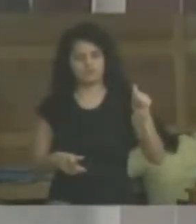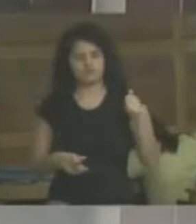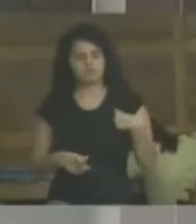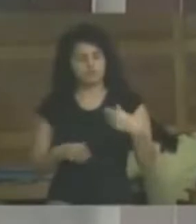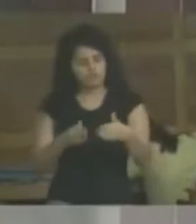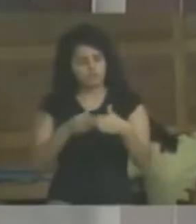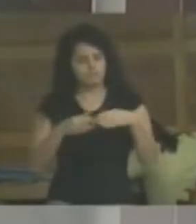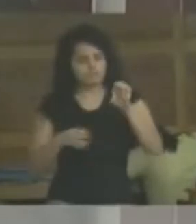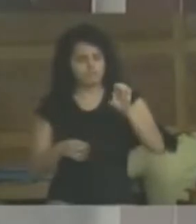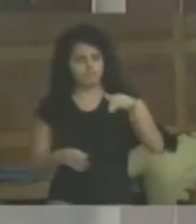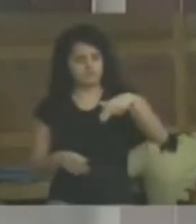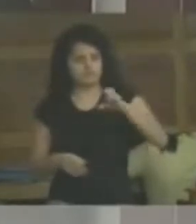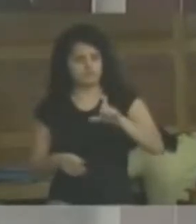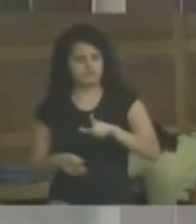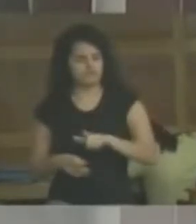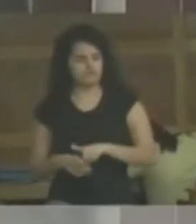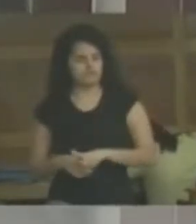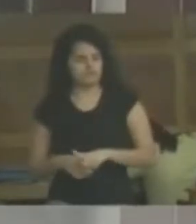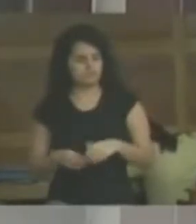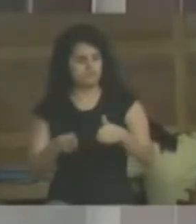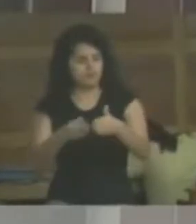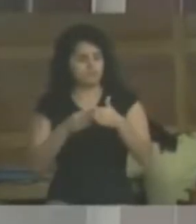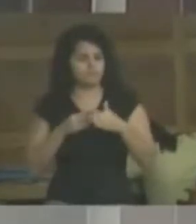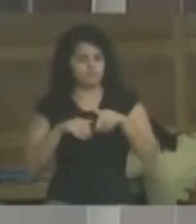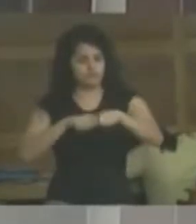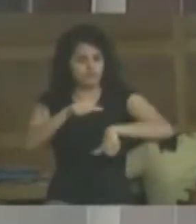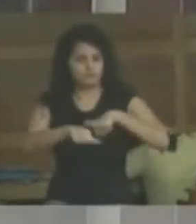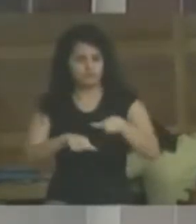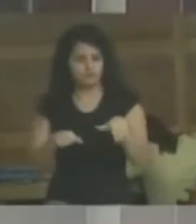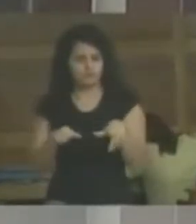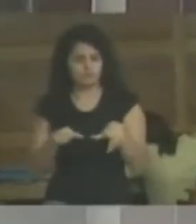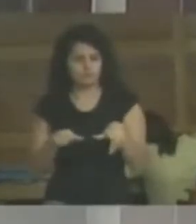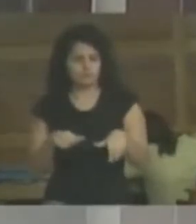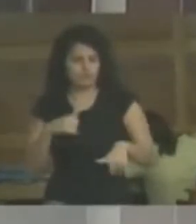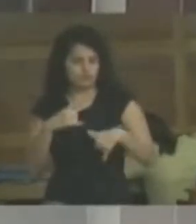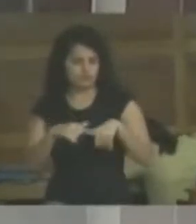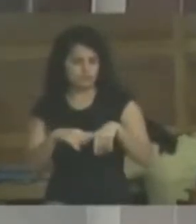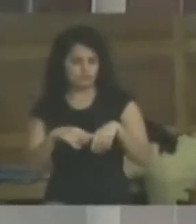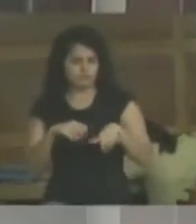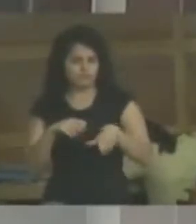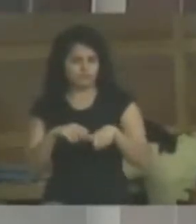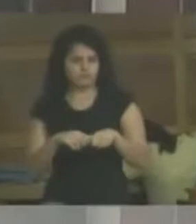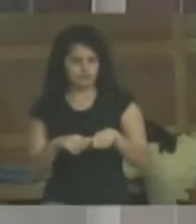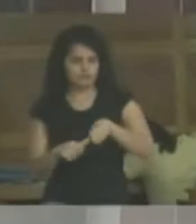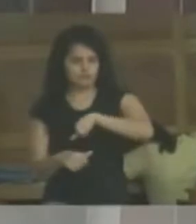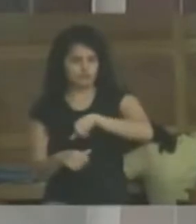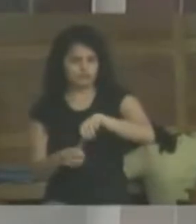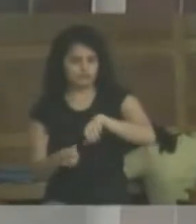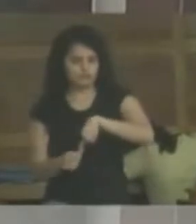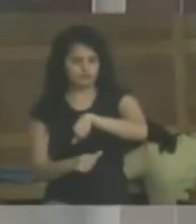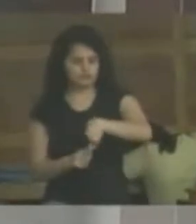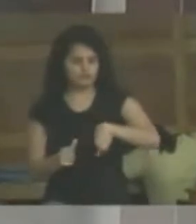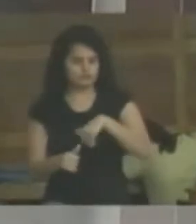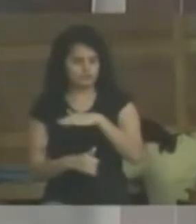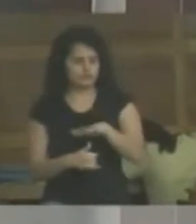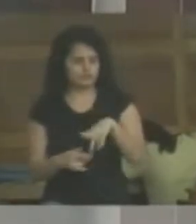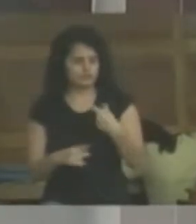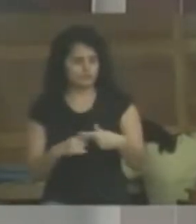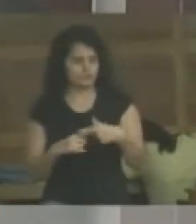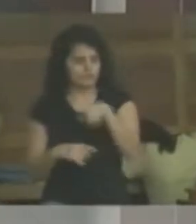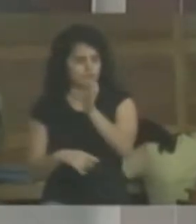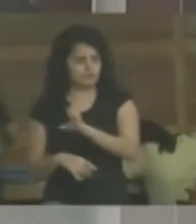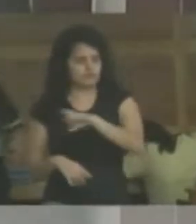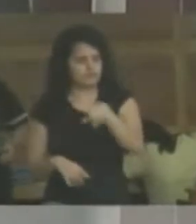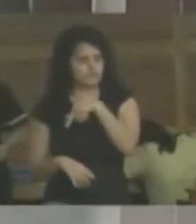na rua, no areal, para trocar um transformador. Vereadora, para trocar um transformador, porque a igreja que está